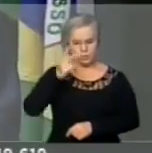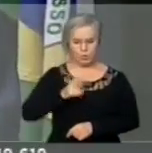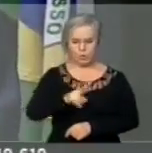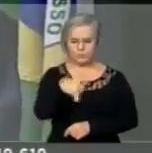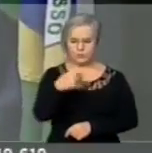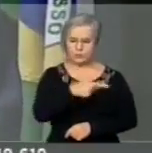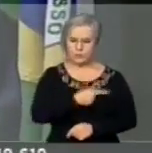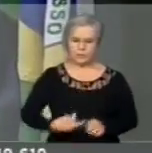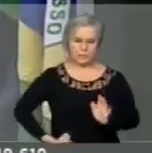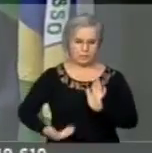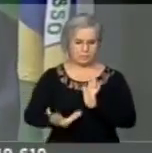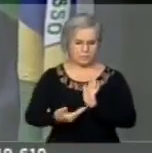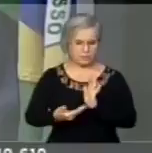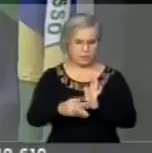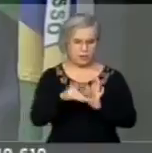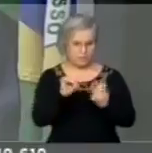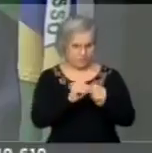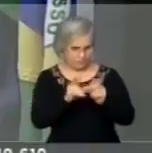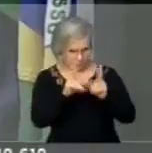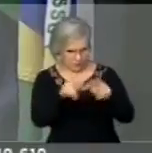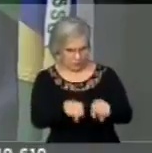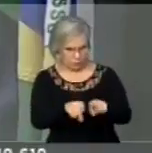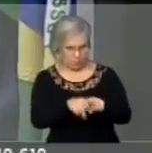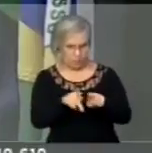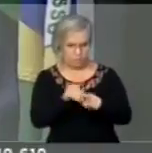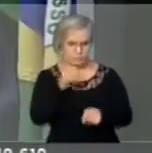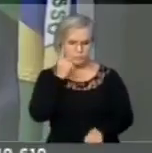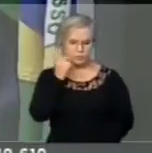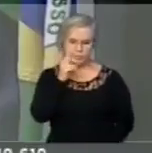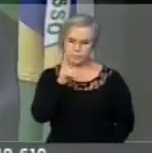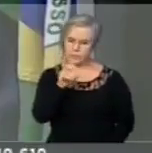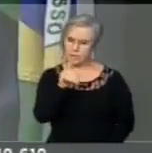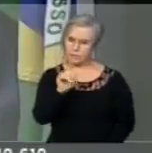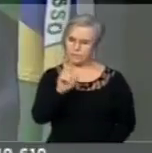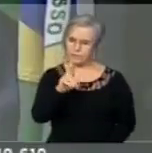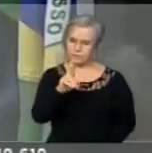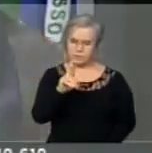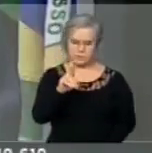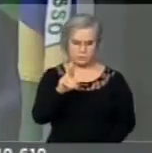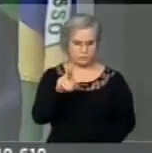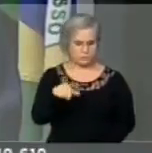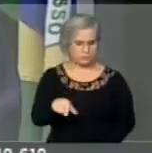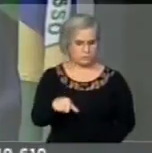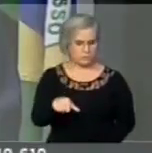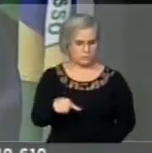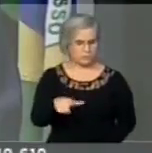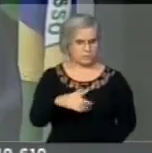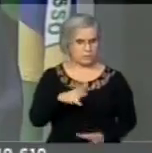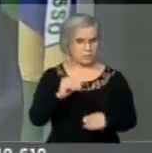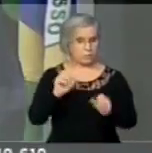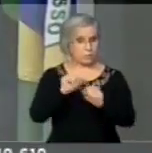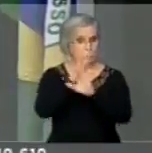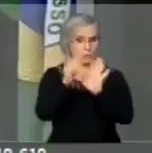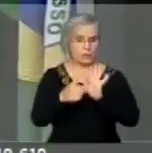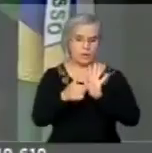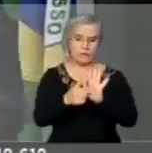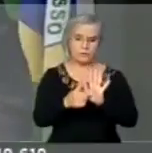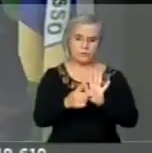dessa casa, se farão o mesmo com a permanência do deputado Valdir Maranhão, porque está muito evidente